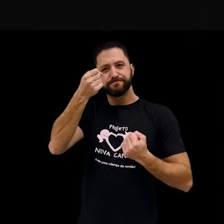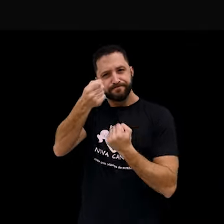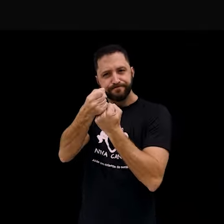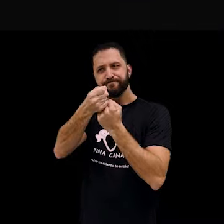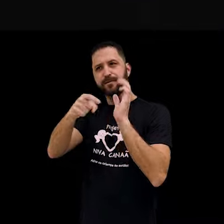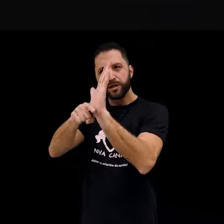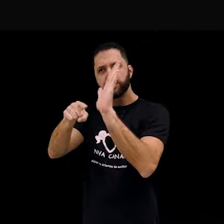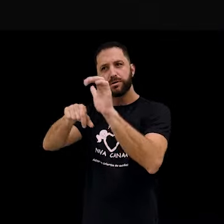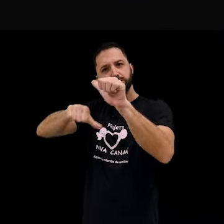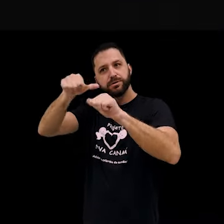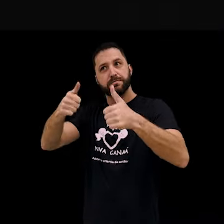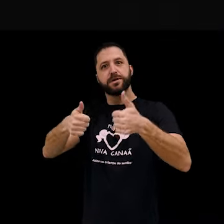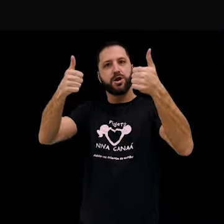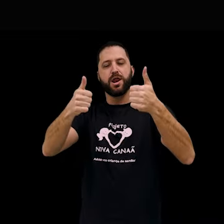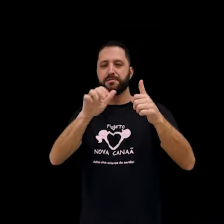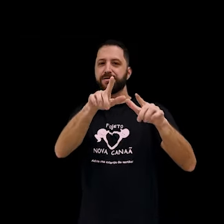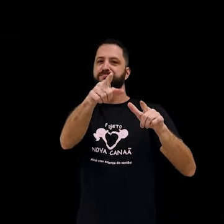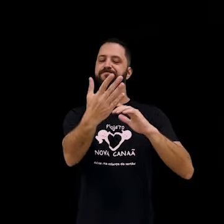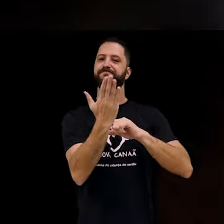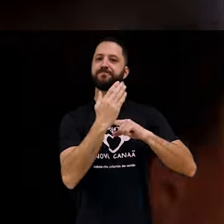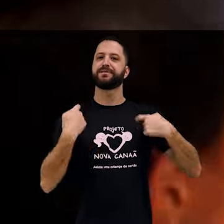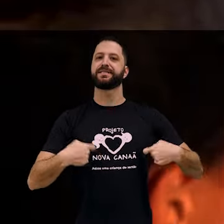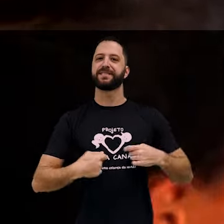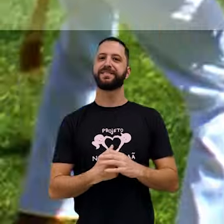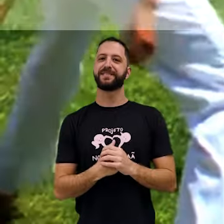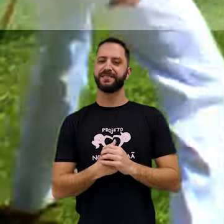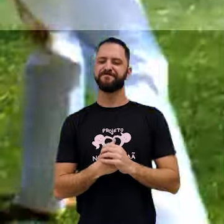isso, mas depende da sua ajuda.